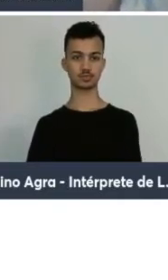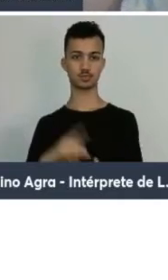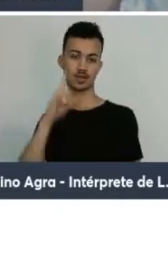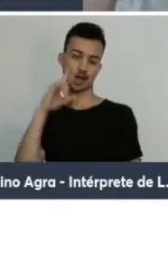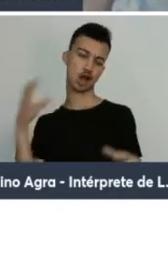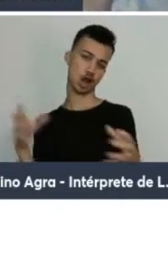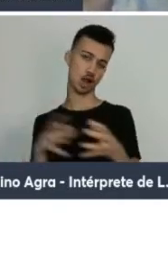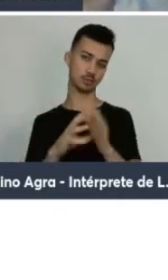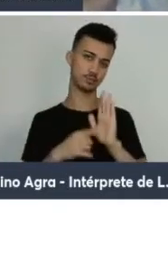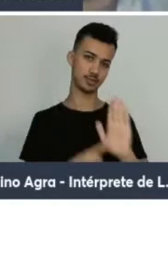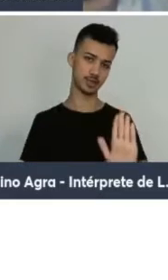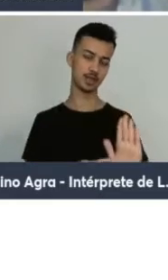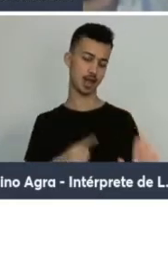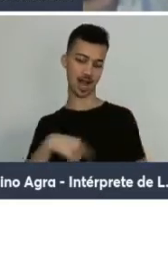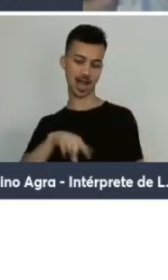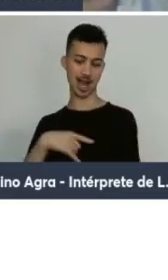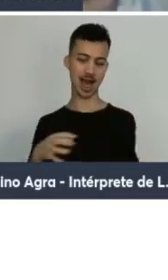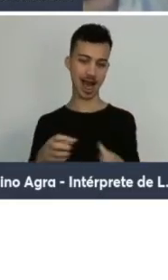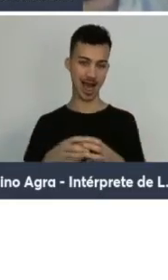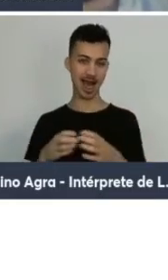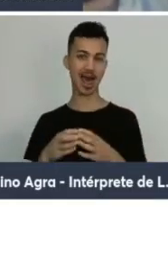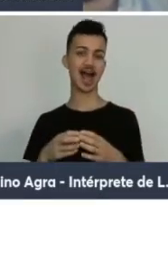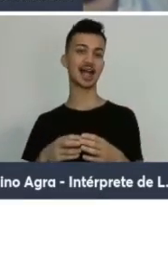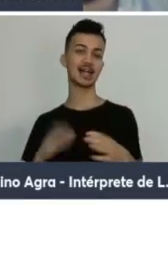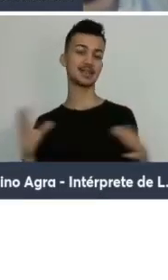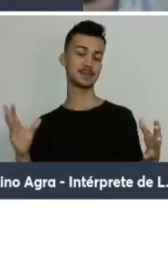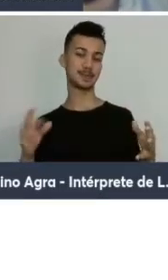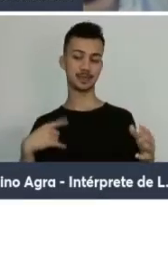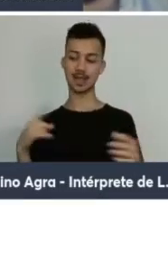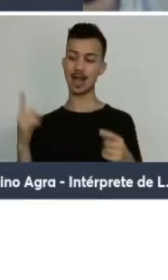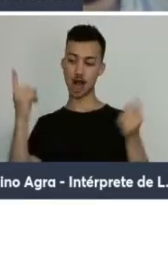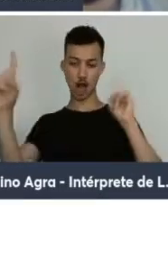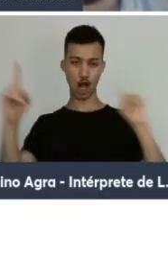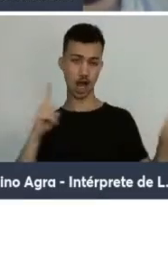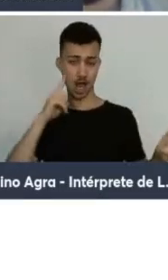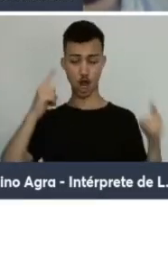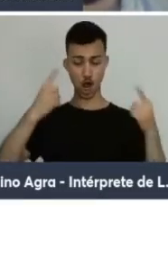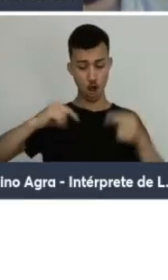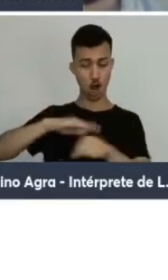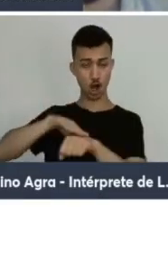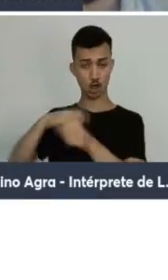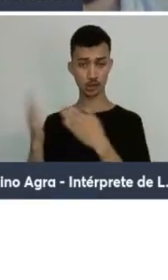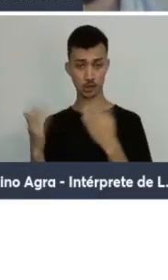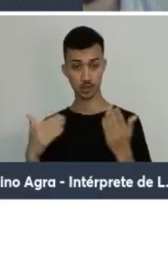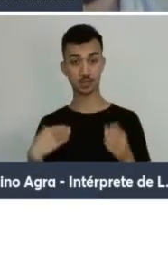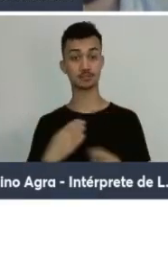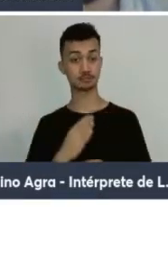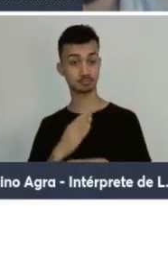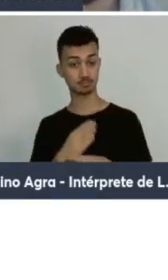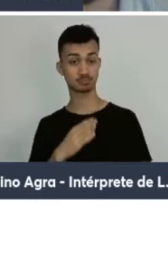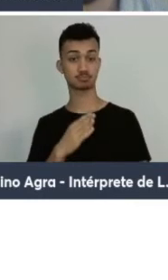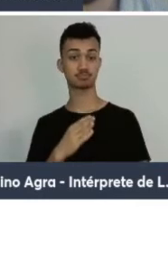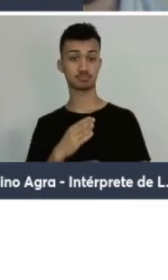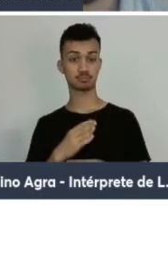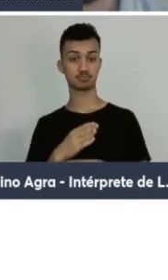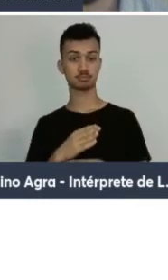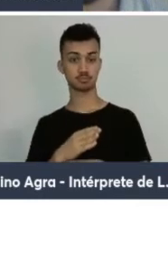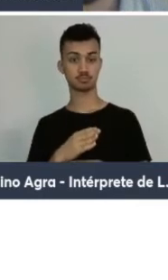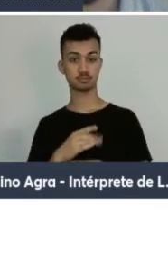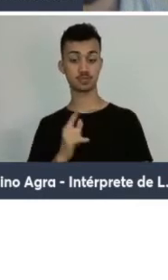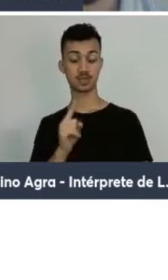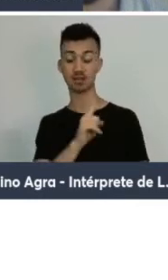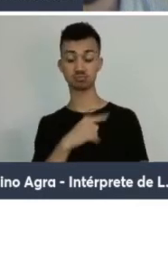de pessoas que não eram ligadas a nada, que estavam ali participando. Eu entrei na época que as meninas saíram, mas eu decidi